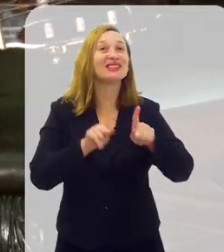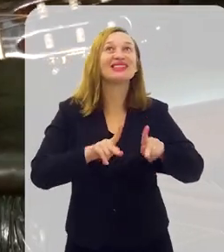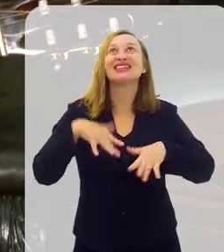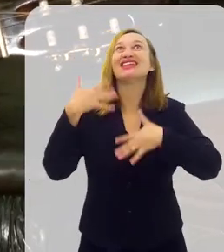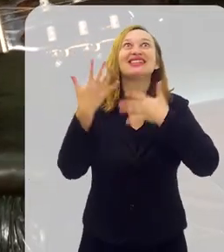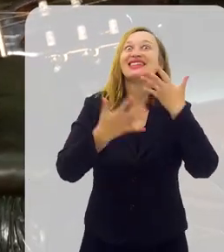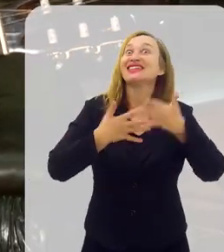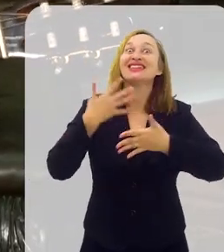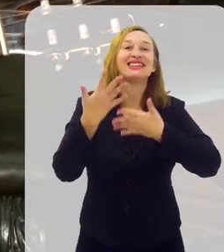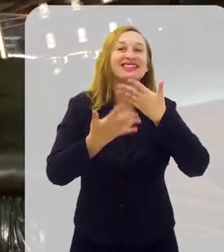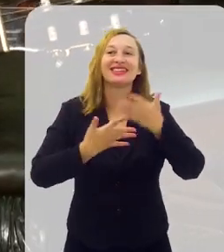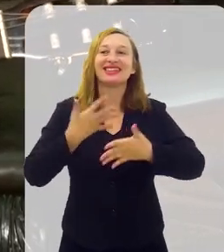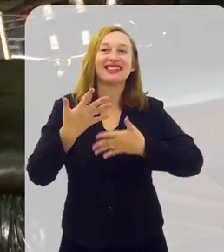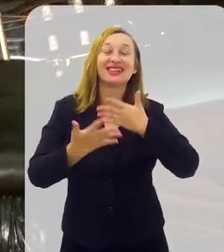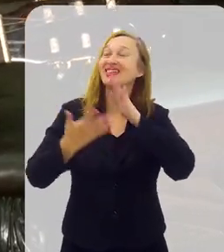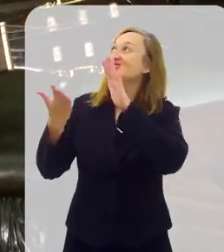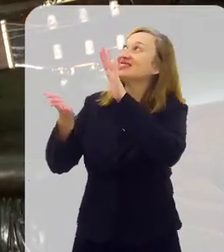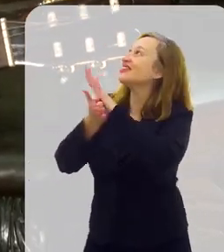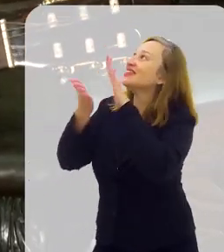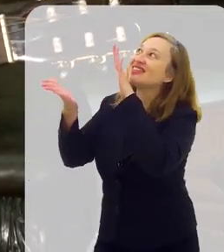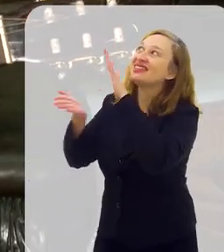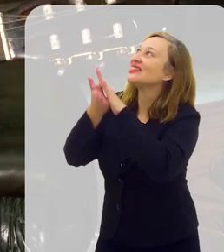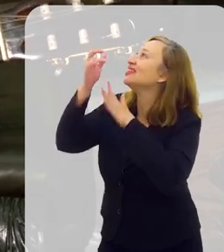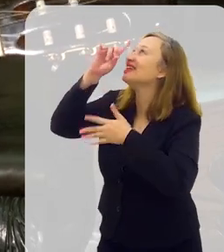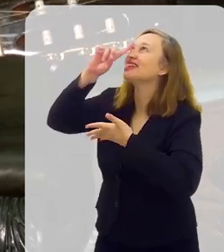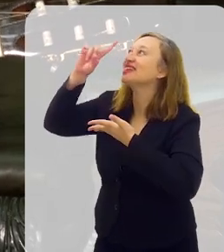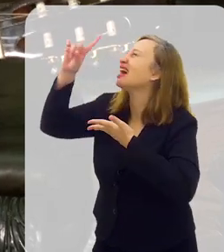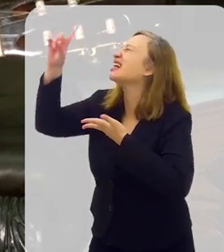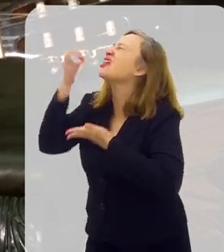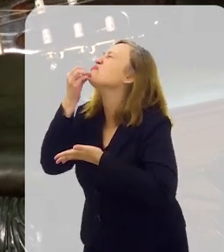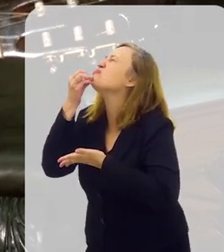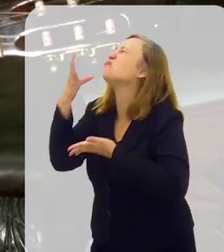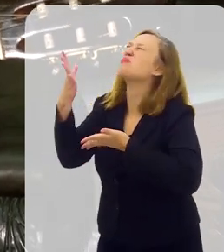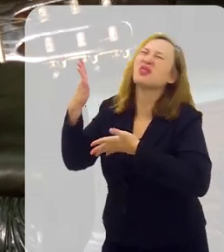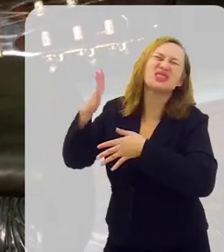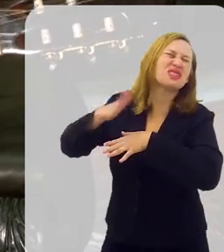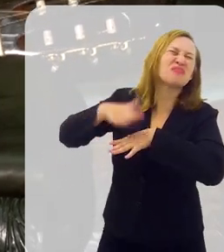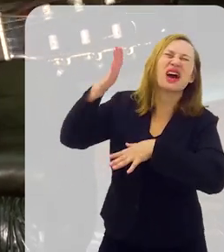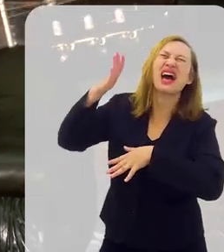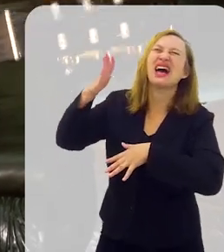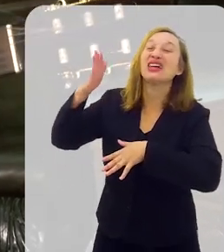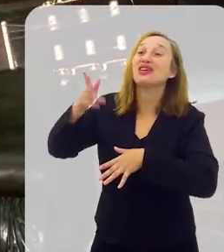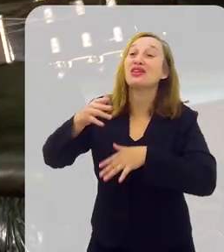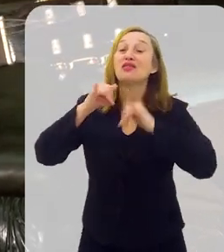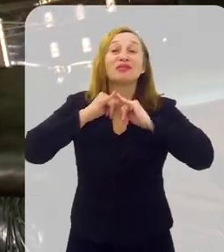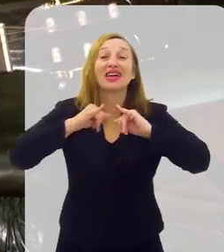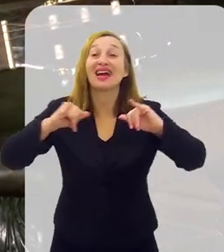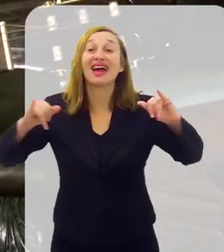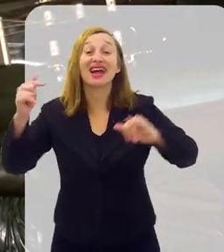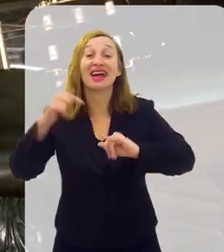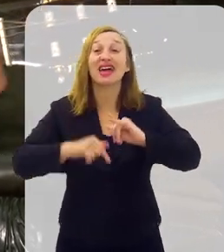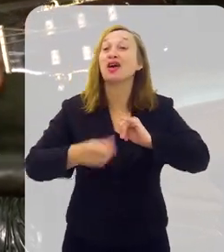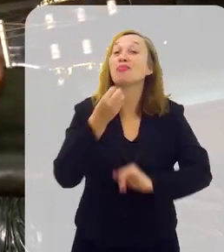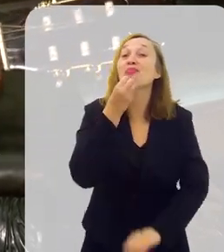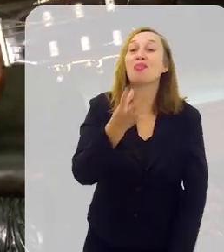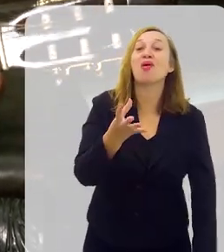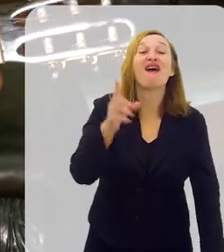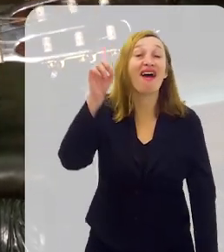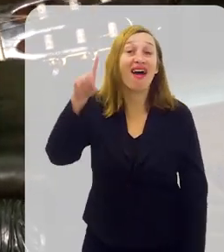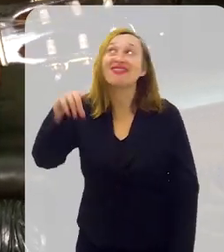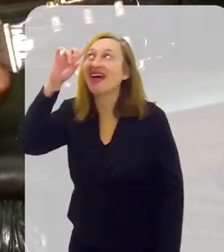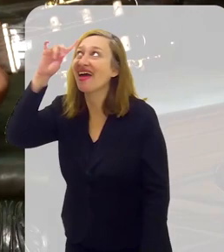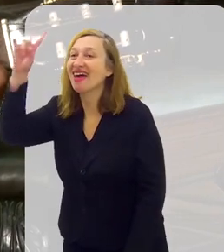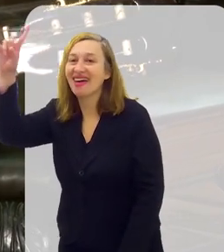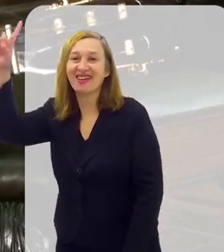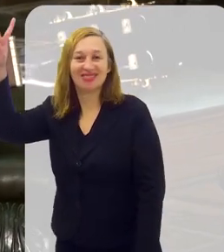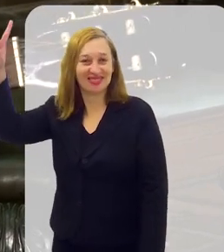amigos especiais, saúde, paz e alegria. Eu louvo a Deus,